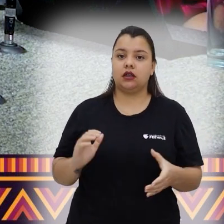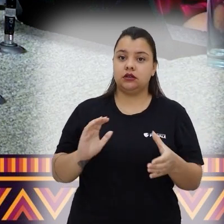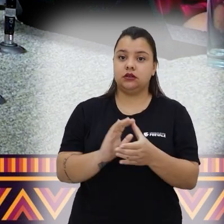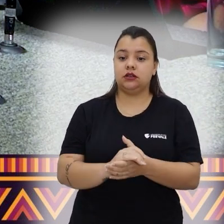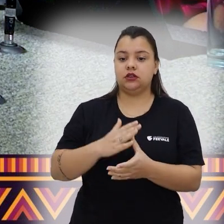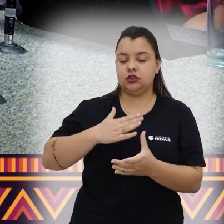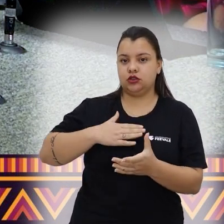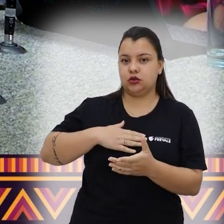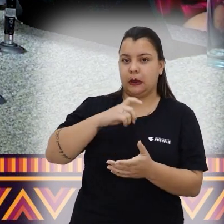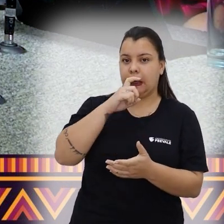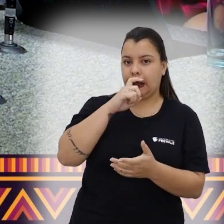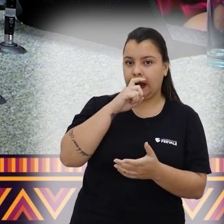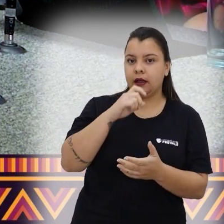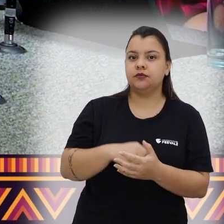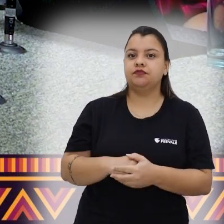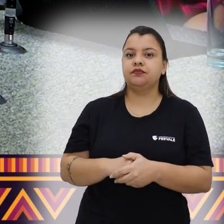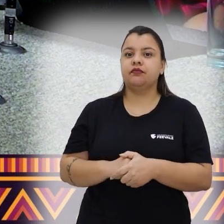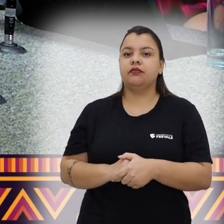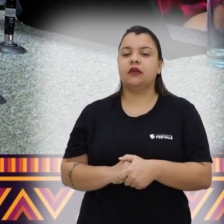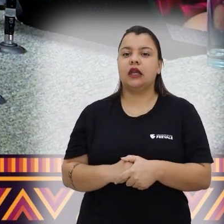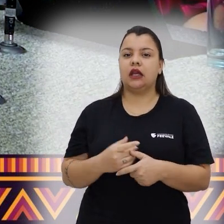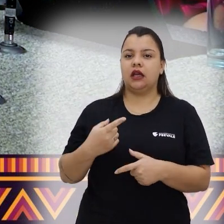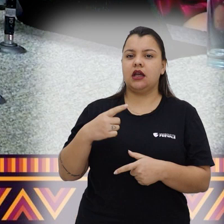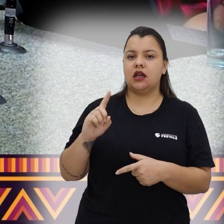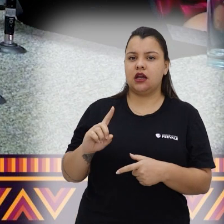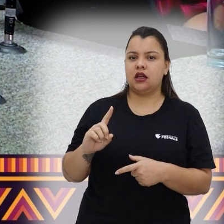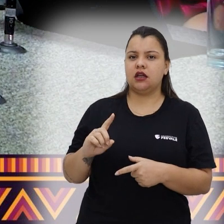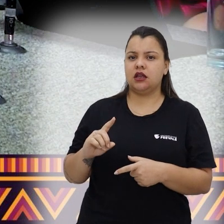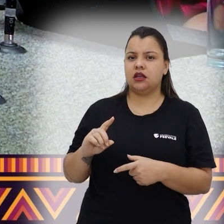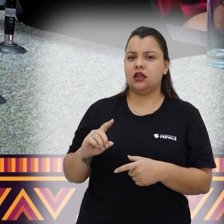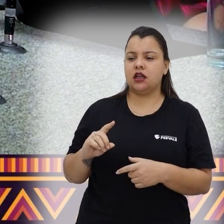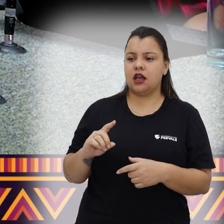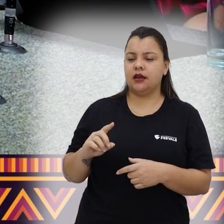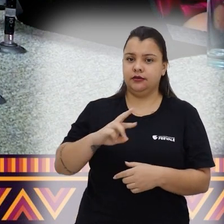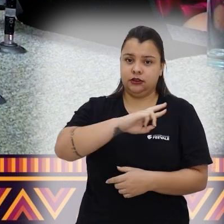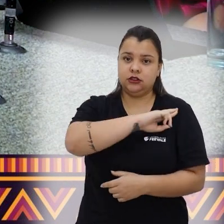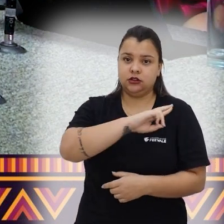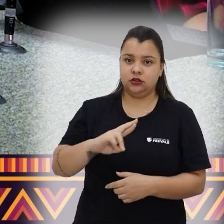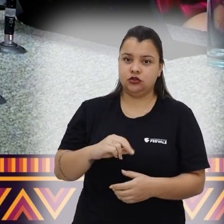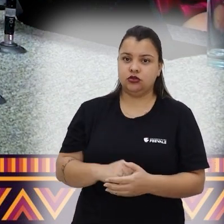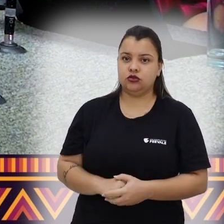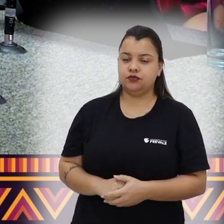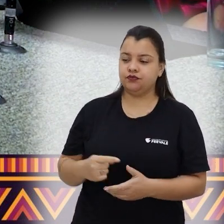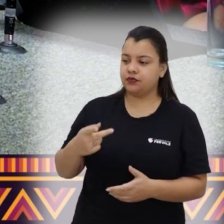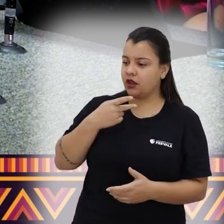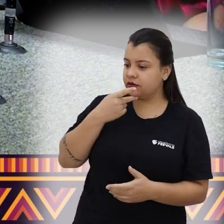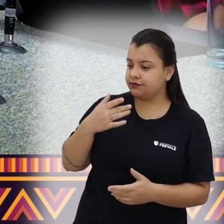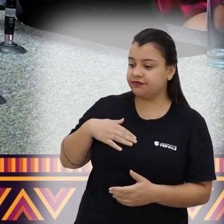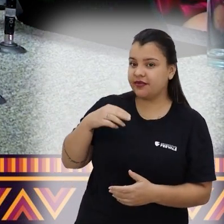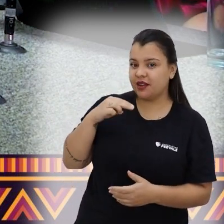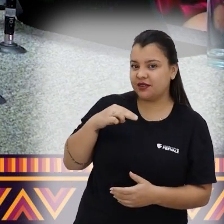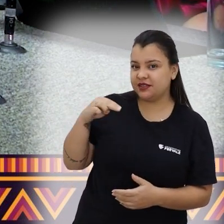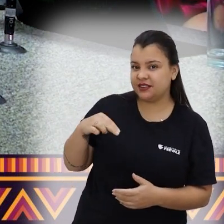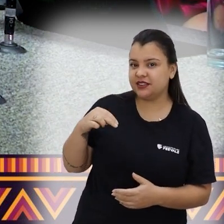santo, ela olha e diz para a Grushenska: benze ele é o nosso neto. Né? Então, isso